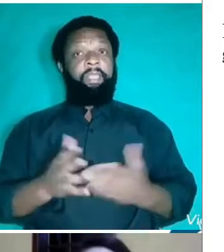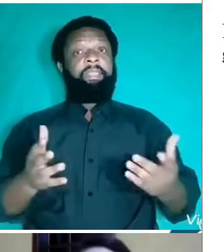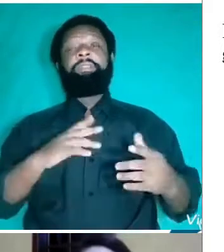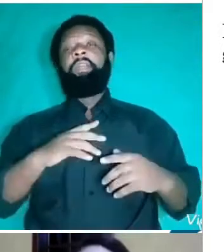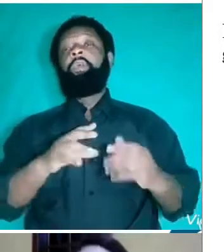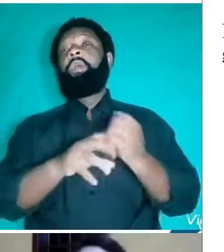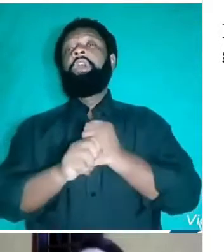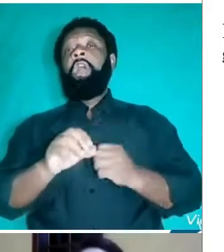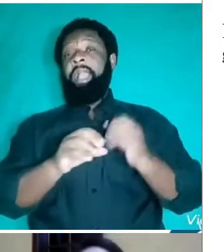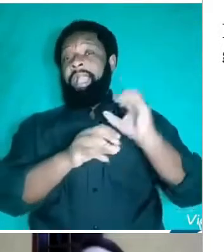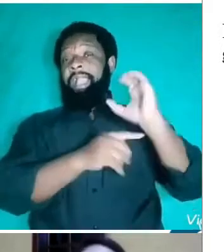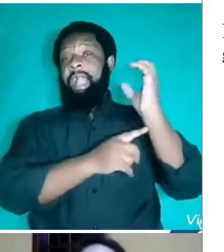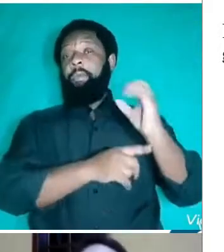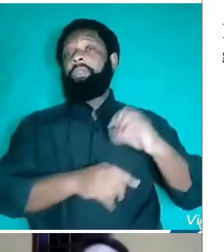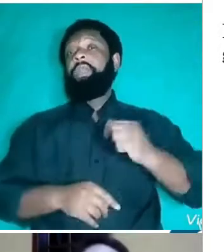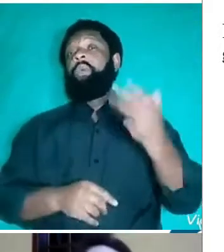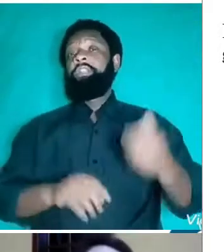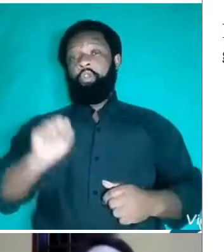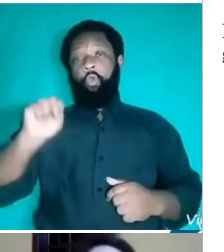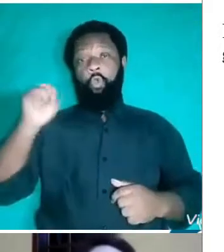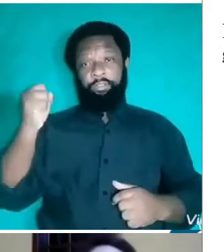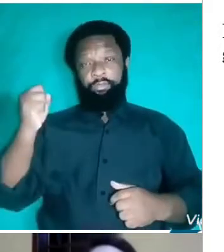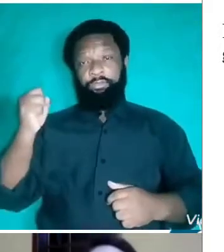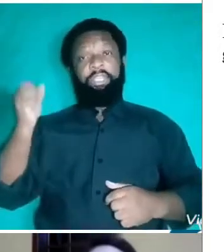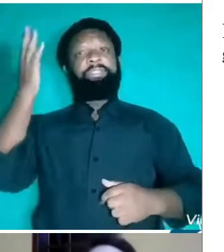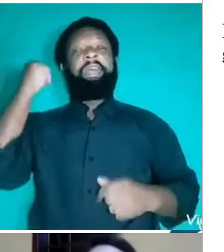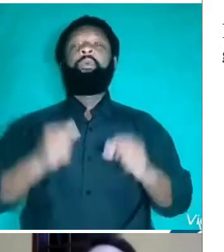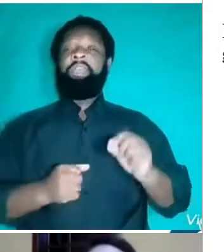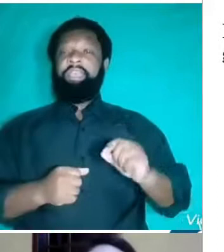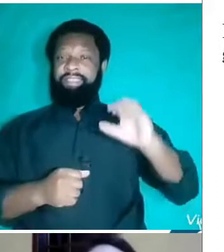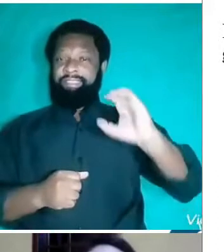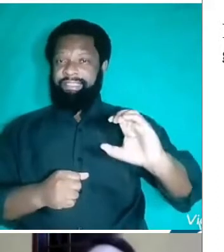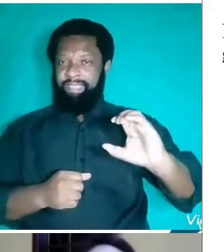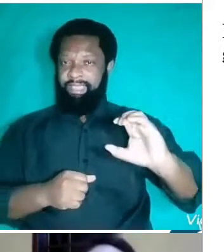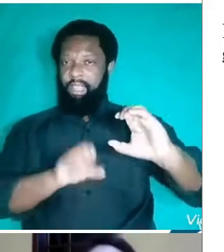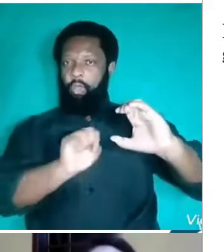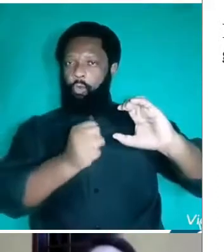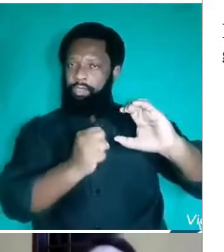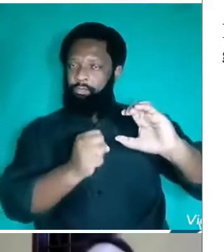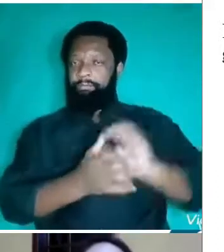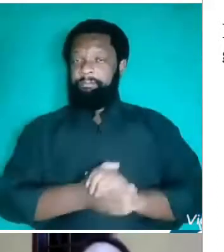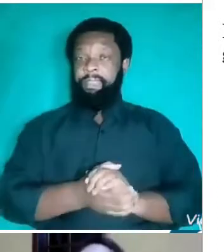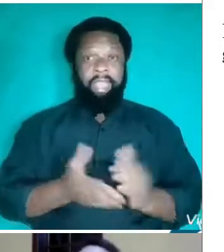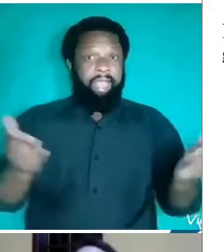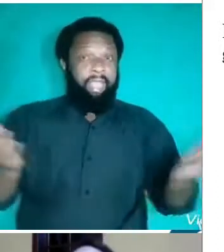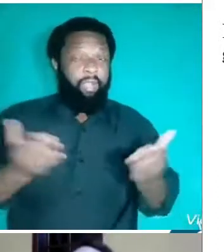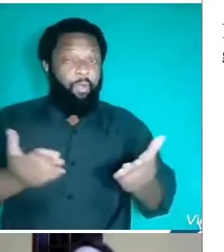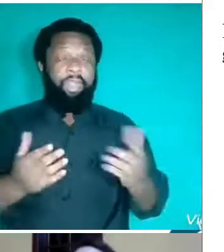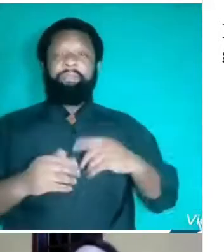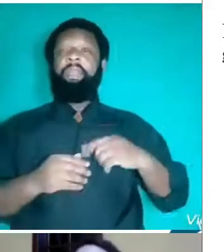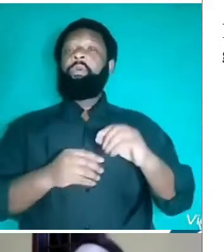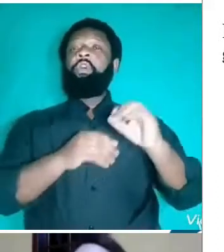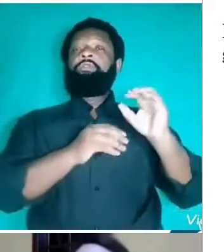Então, nós temos aí um total de 8 carbonos. Então, a gente sabe que é C8. Agora,